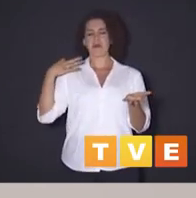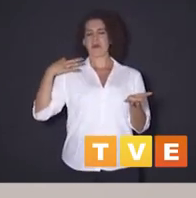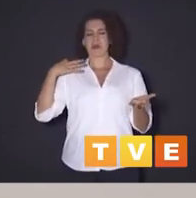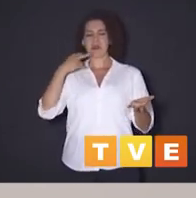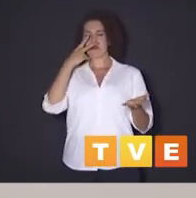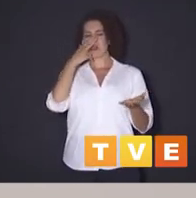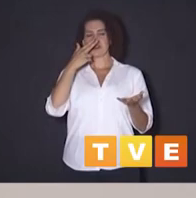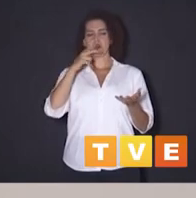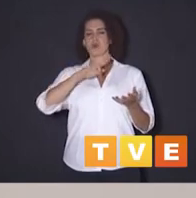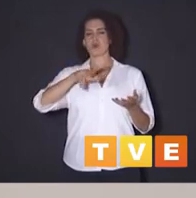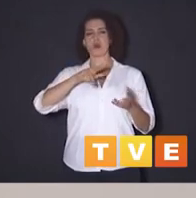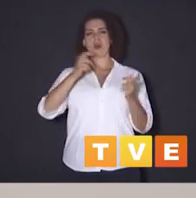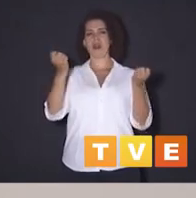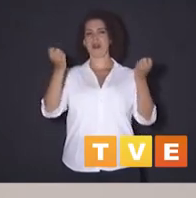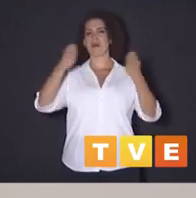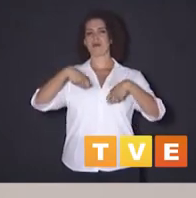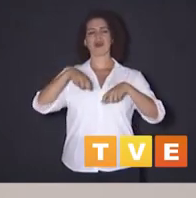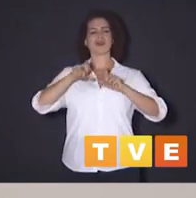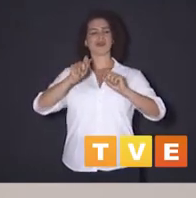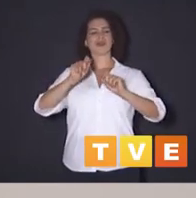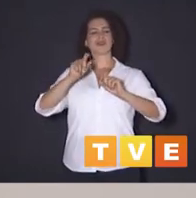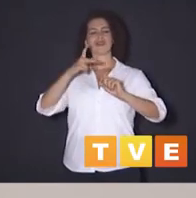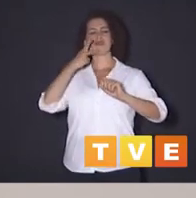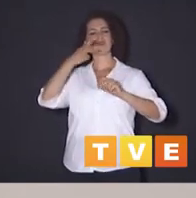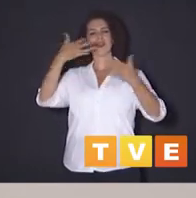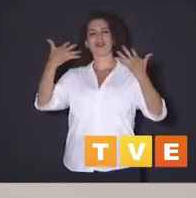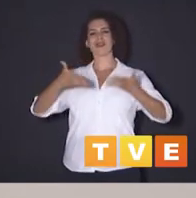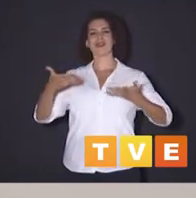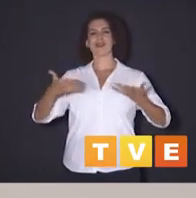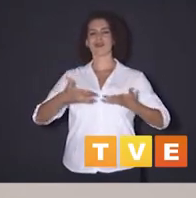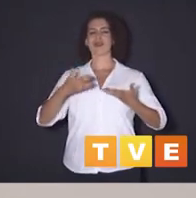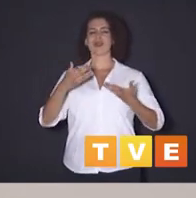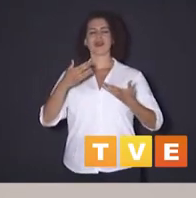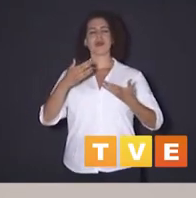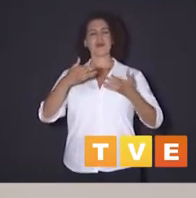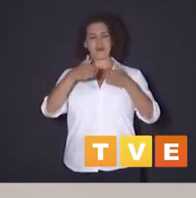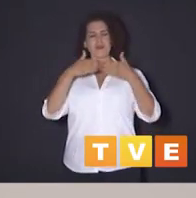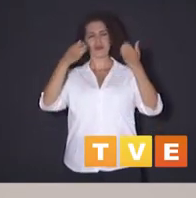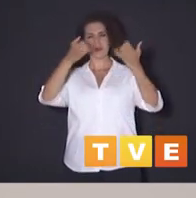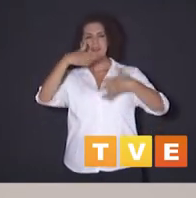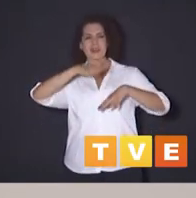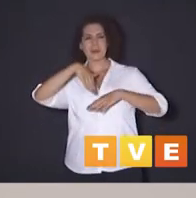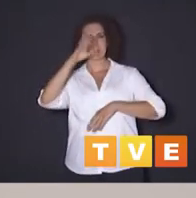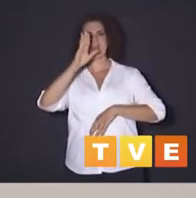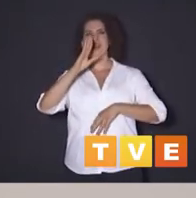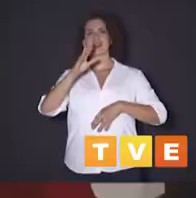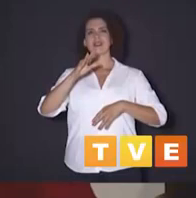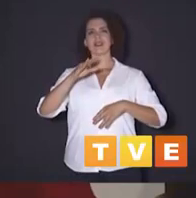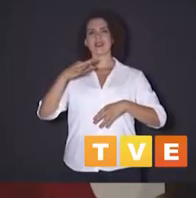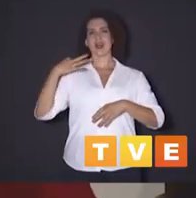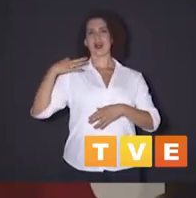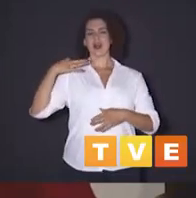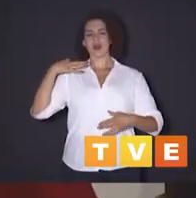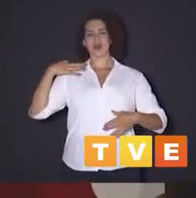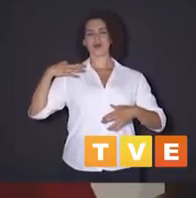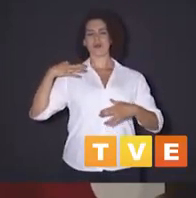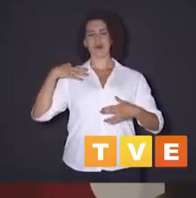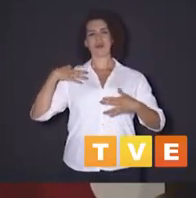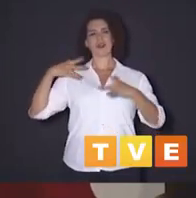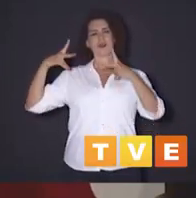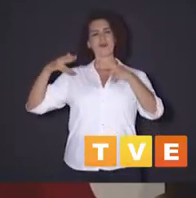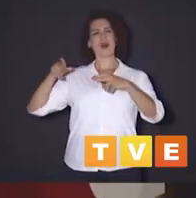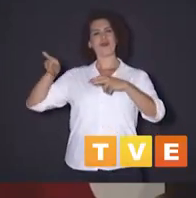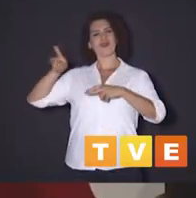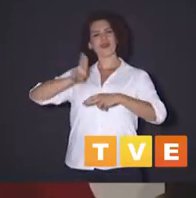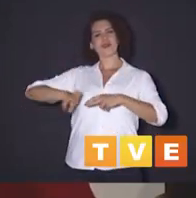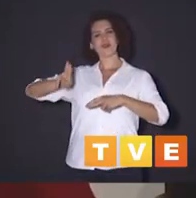aqui eu queria que eu escute um pouco mais sobre isso e como a moda pode é ser como você usa dessa forma porque fiquei encantada e